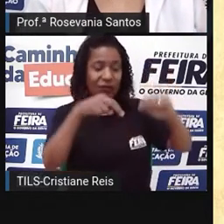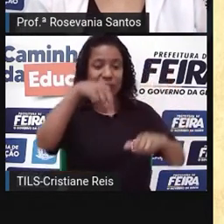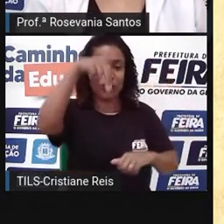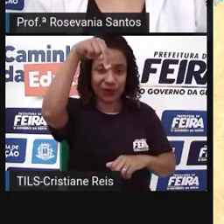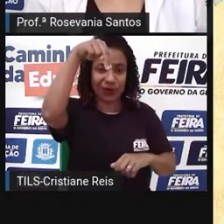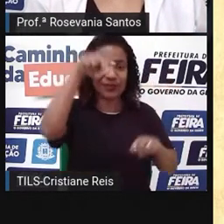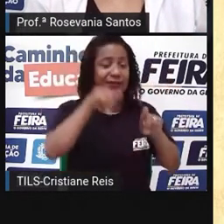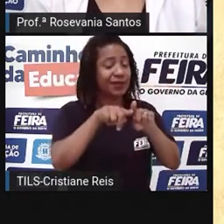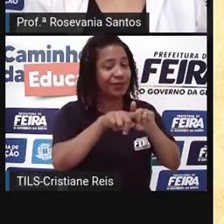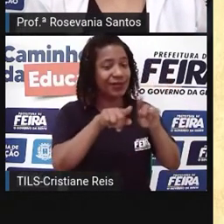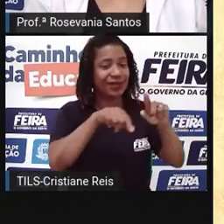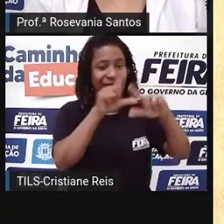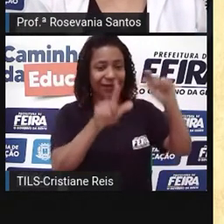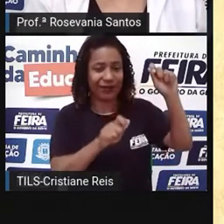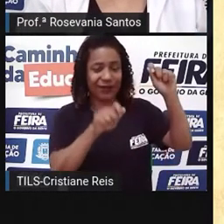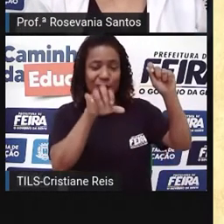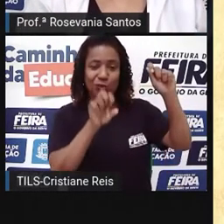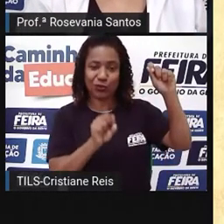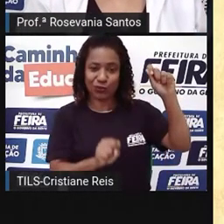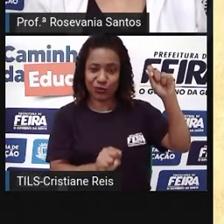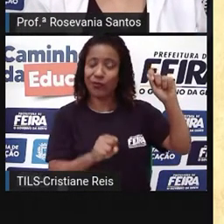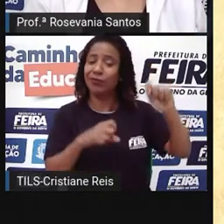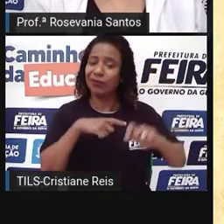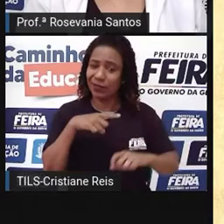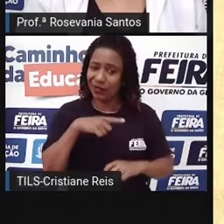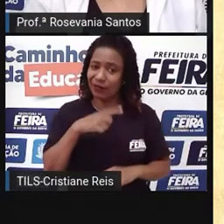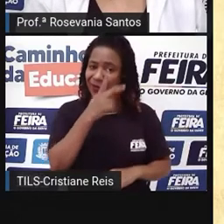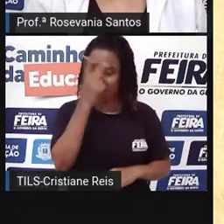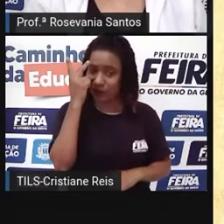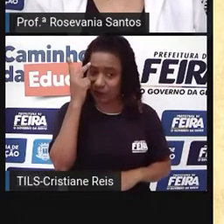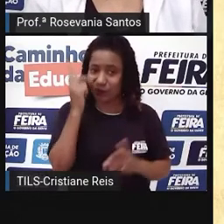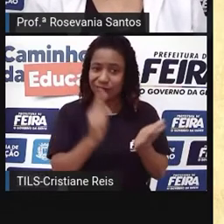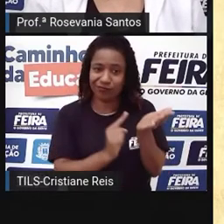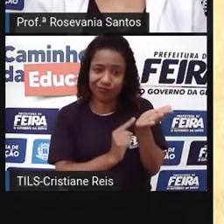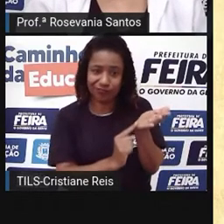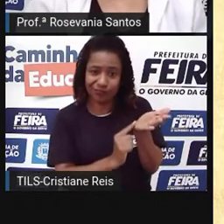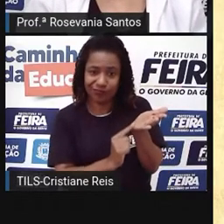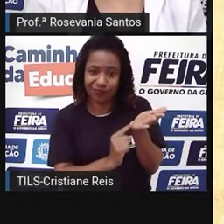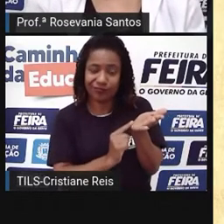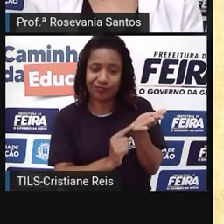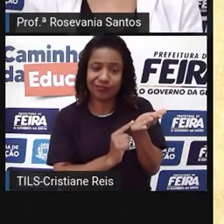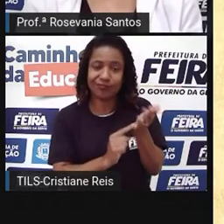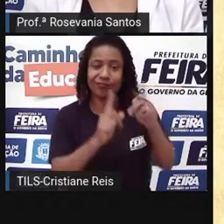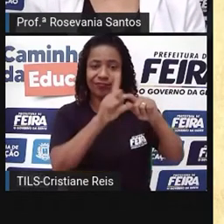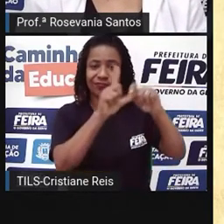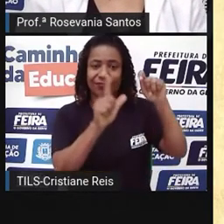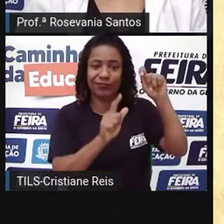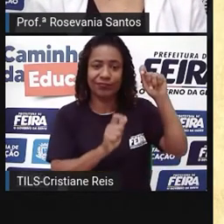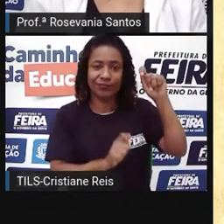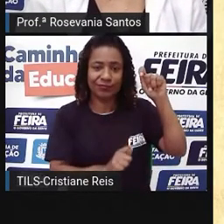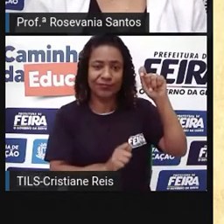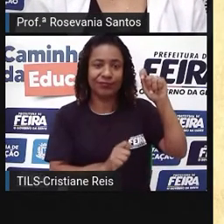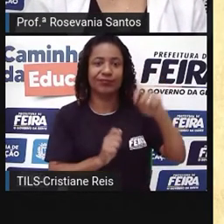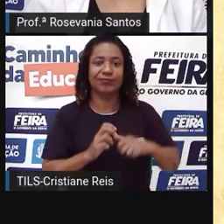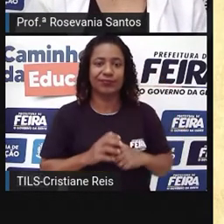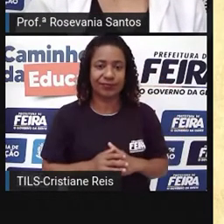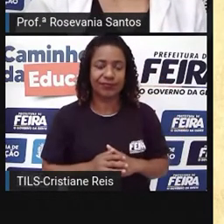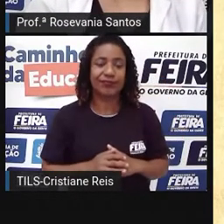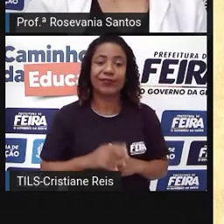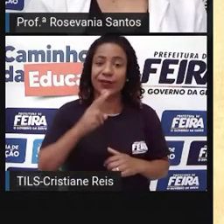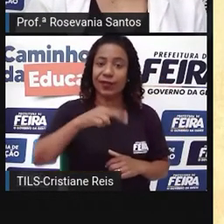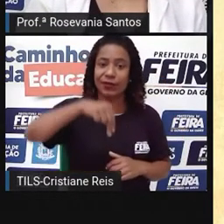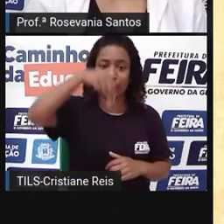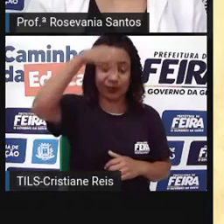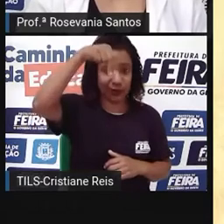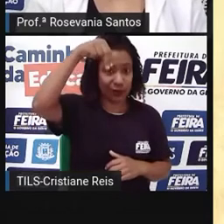né, de colonização. Mas os brancos, eles têm essa característica que eles estão mais ao norte